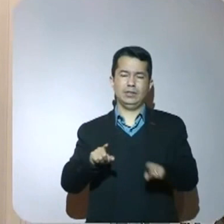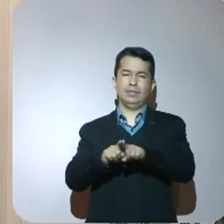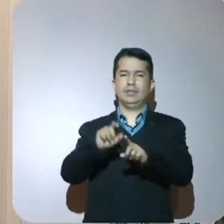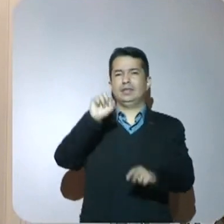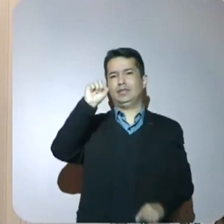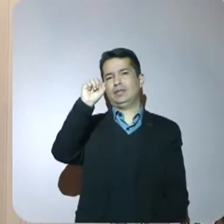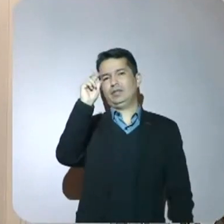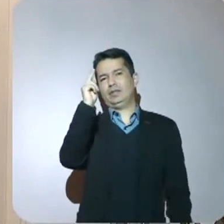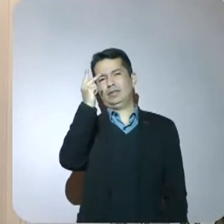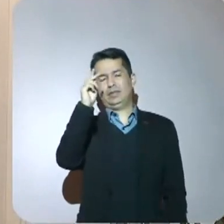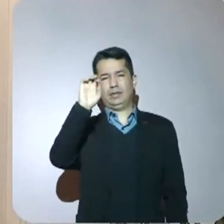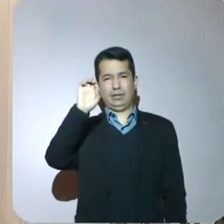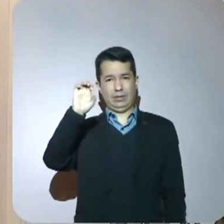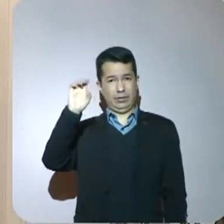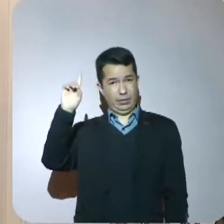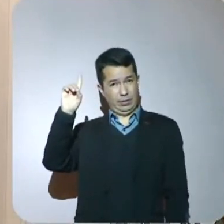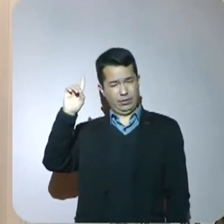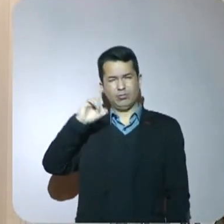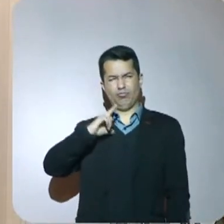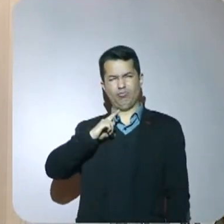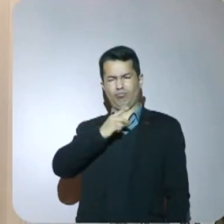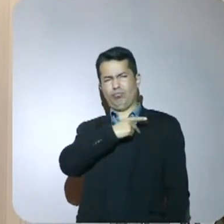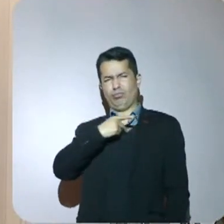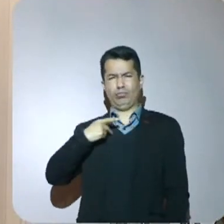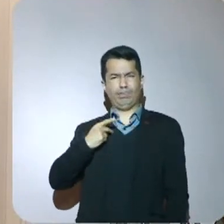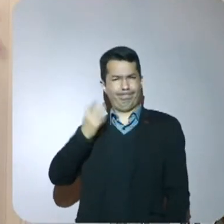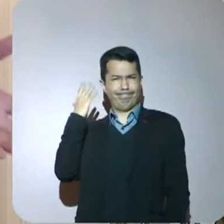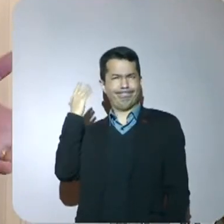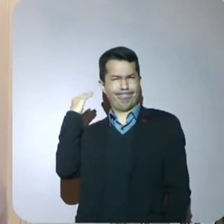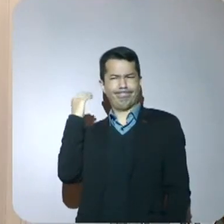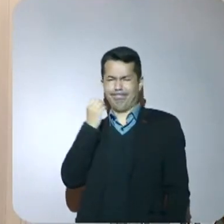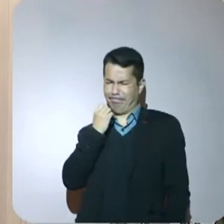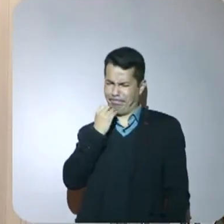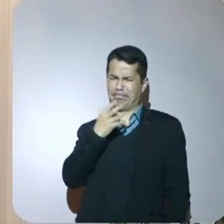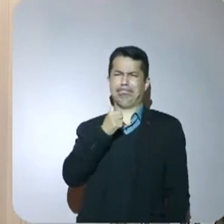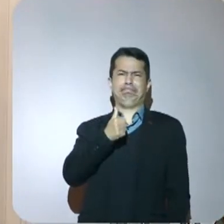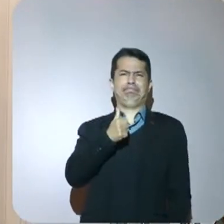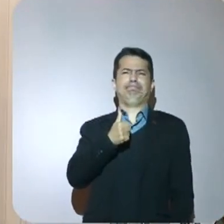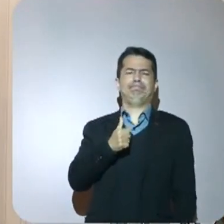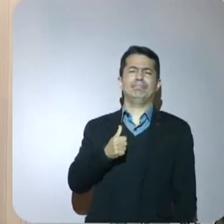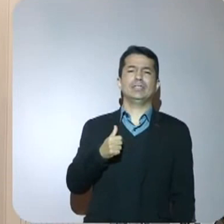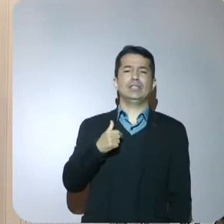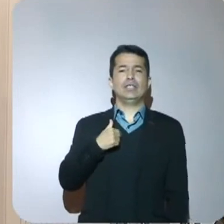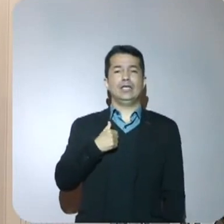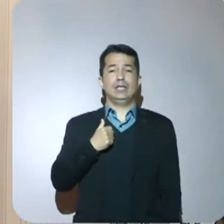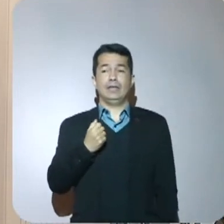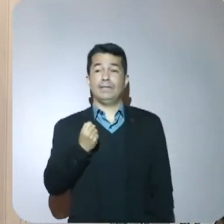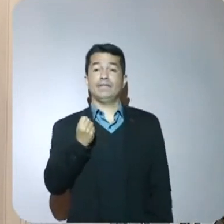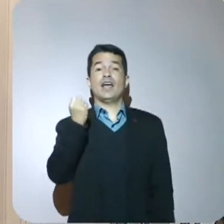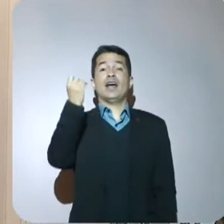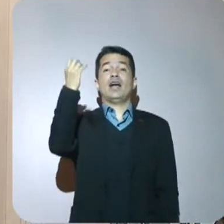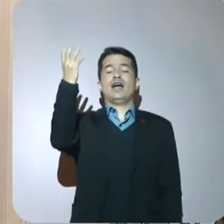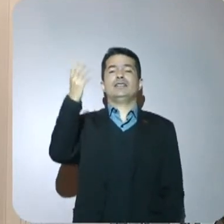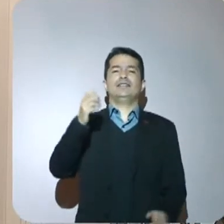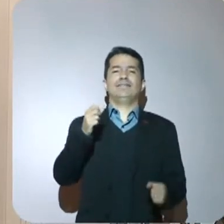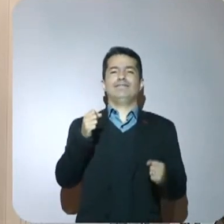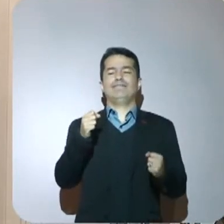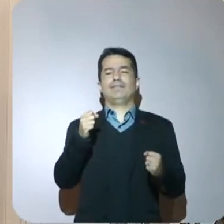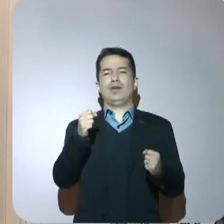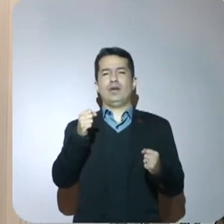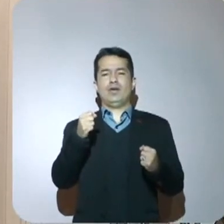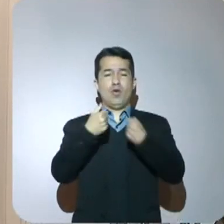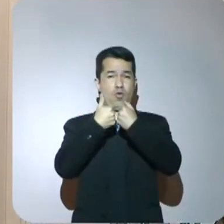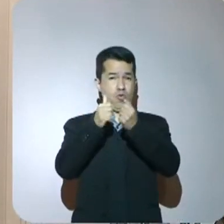dando um testemunho que ele fez uma viagem de ônibus e sentou do lado de uma pessoa e disse: o senhor é o Dr. Shedd,